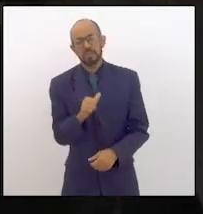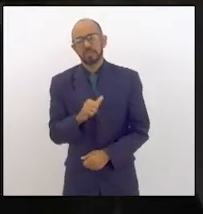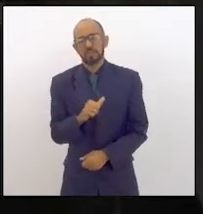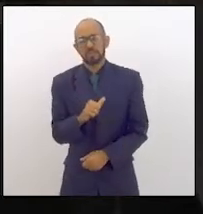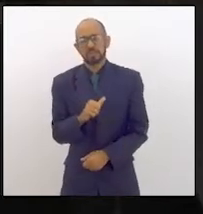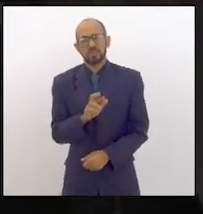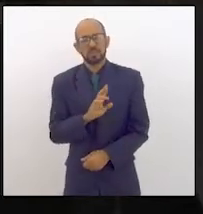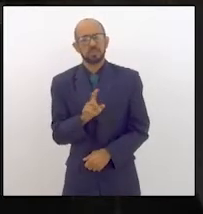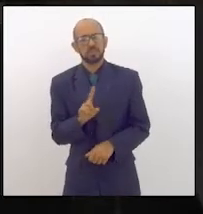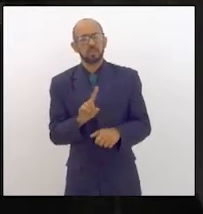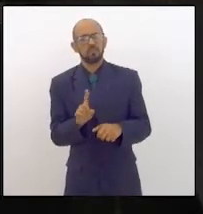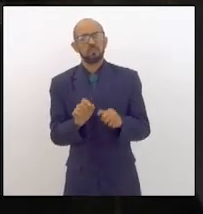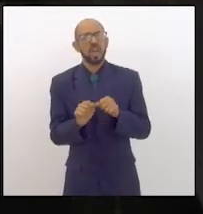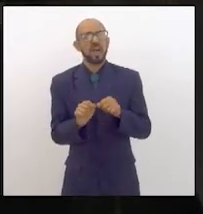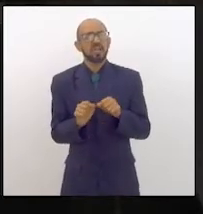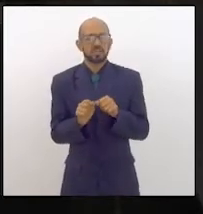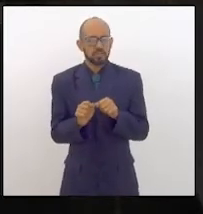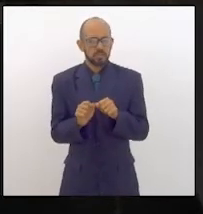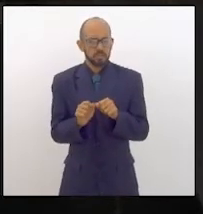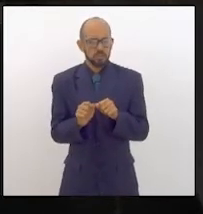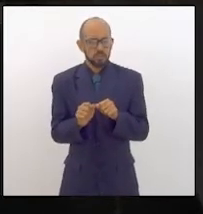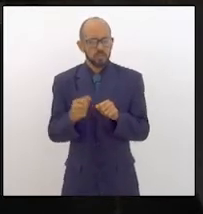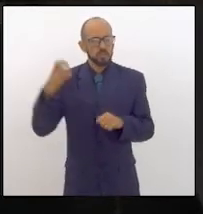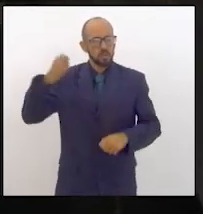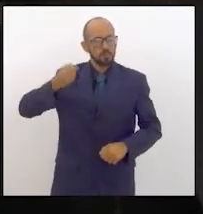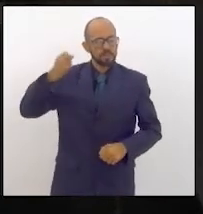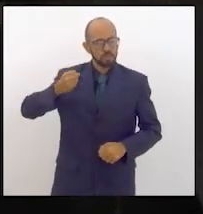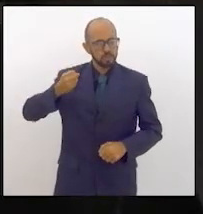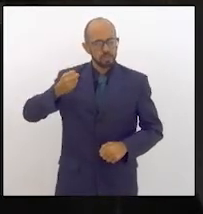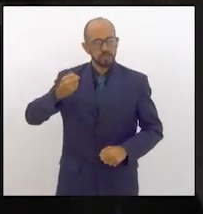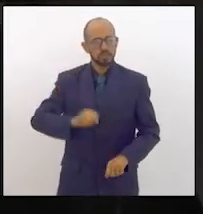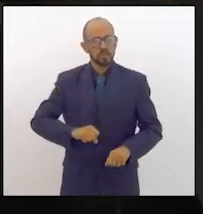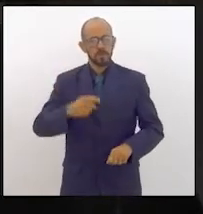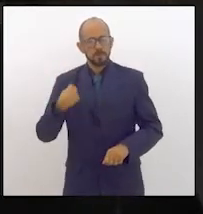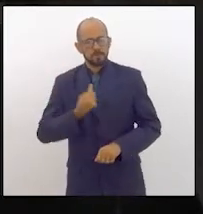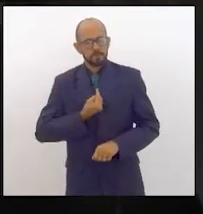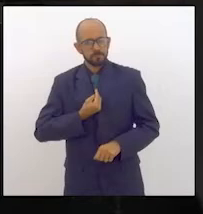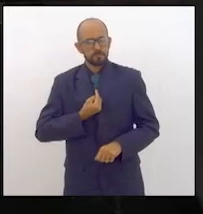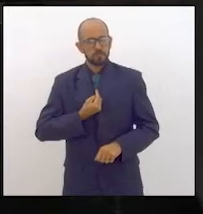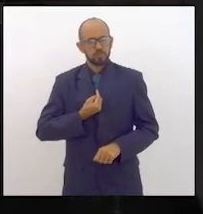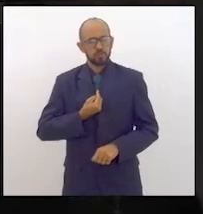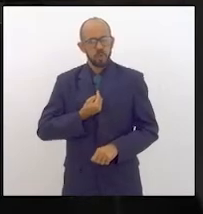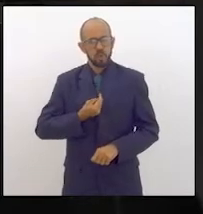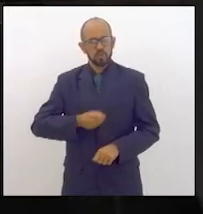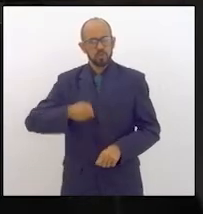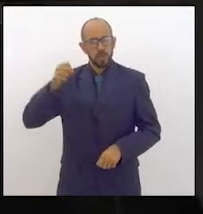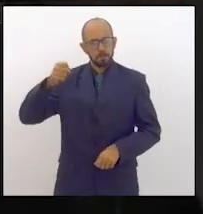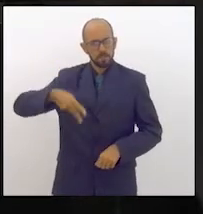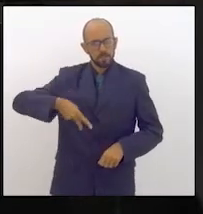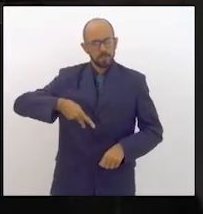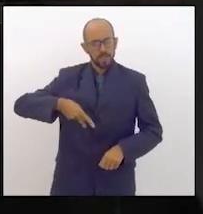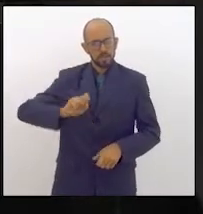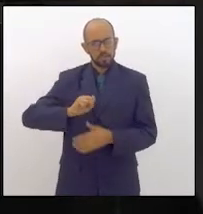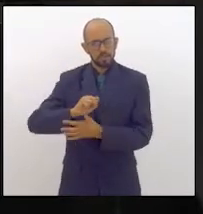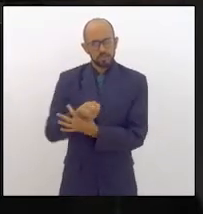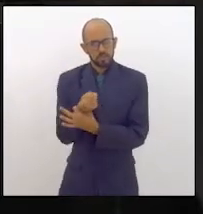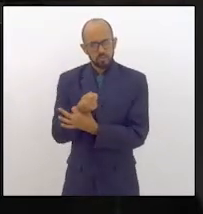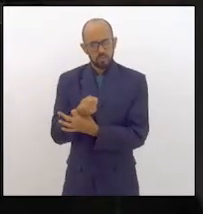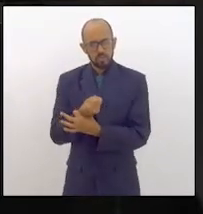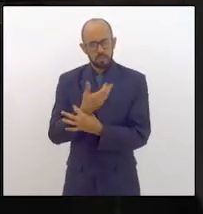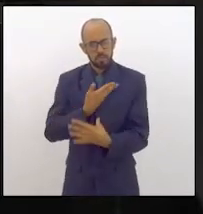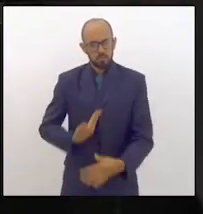não faz com os nossos pensionistas com os nossos veteranos da Segurança Pública e